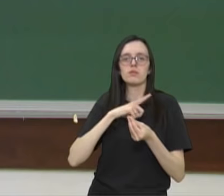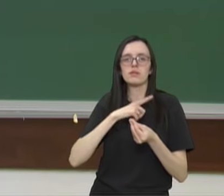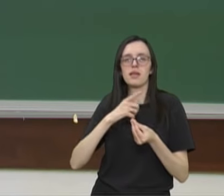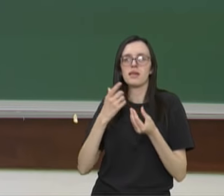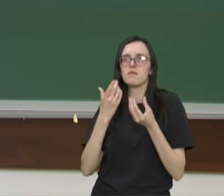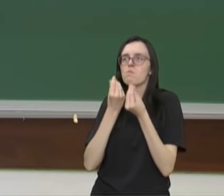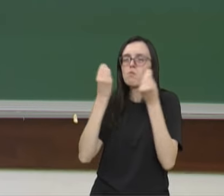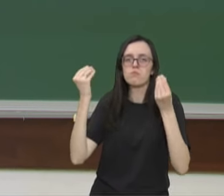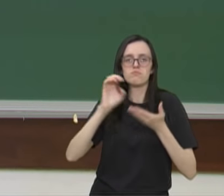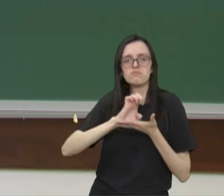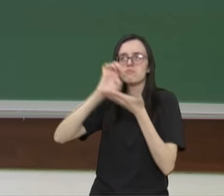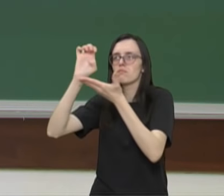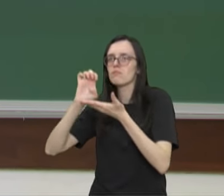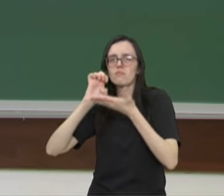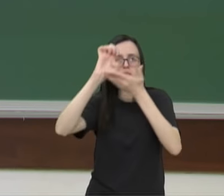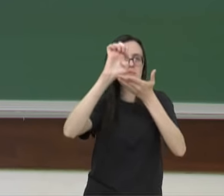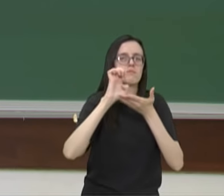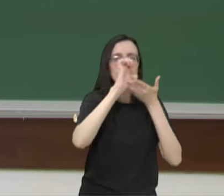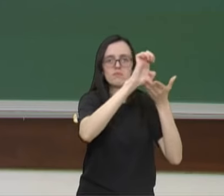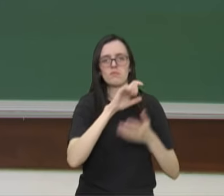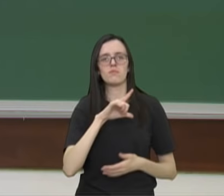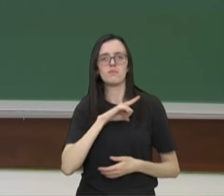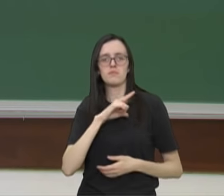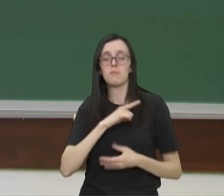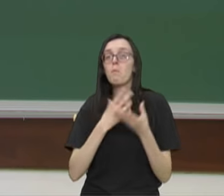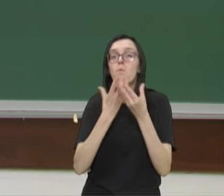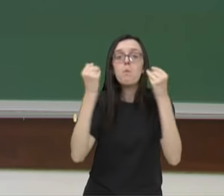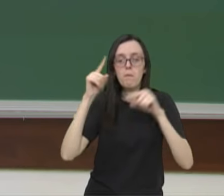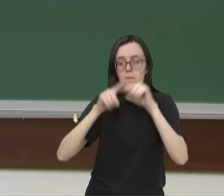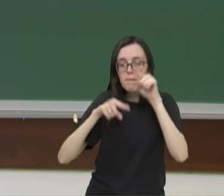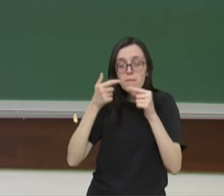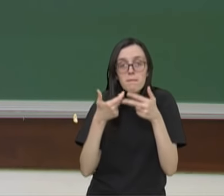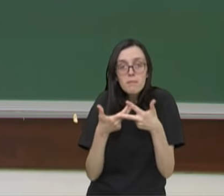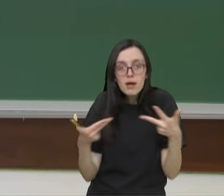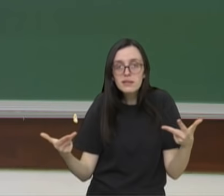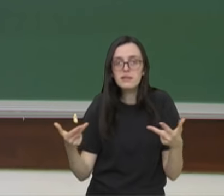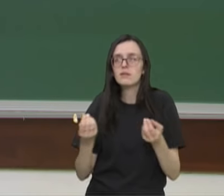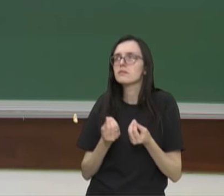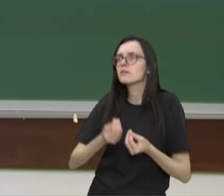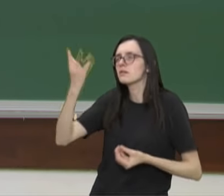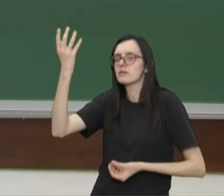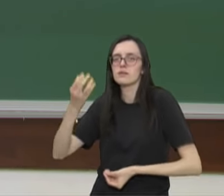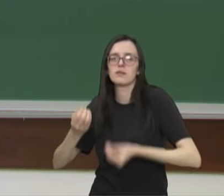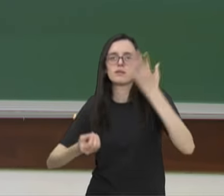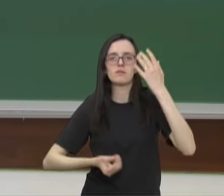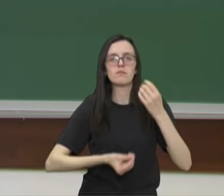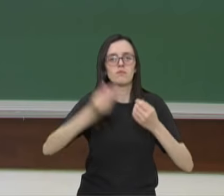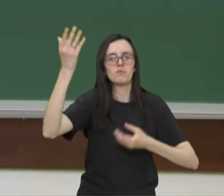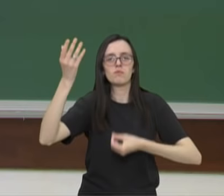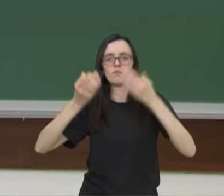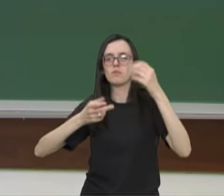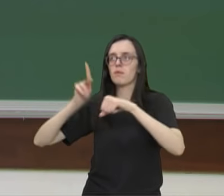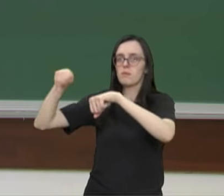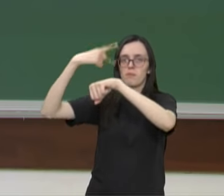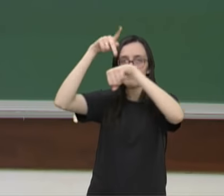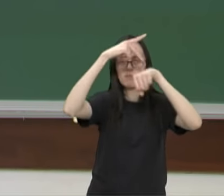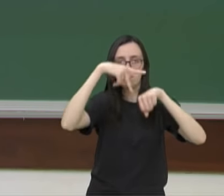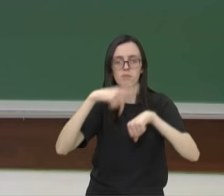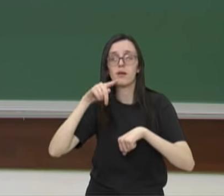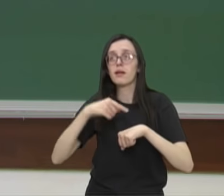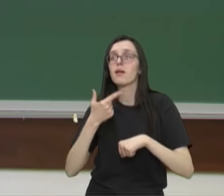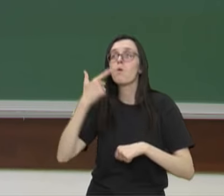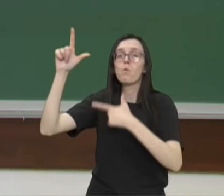tá ok plataformas de exportação onde grande parte desses produtos é construídos nesses países são